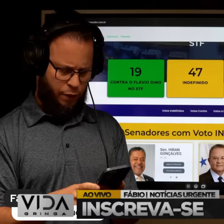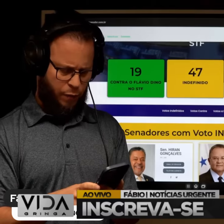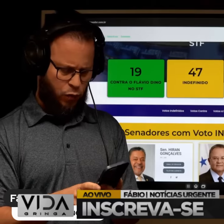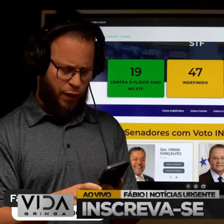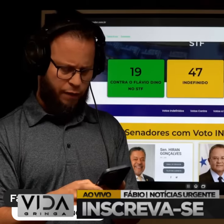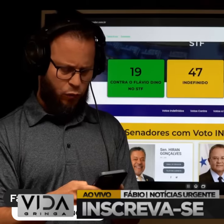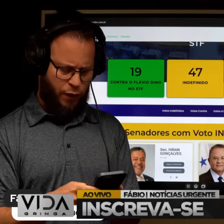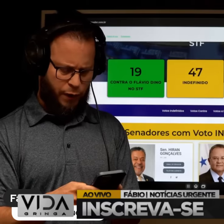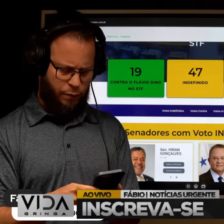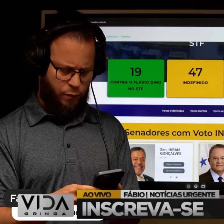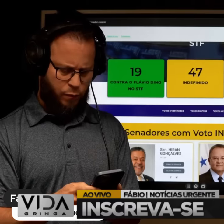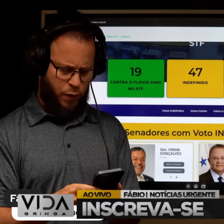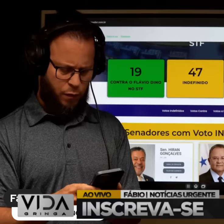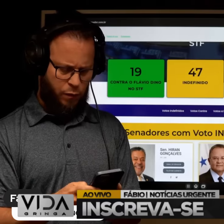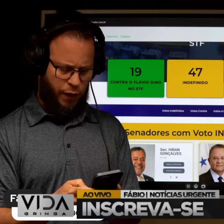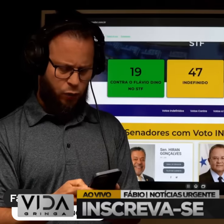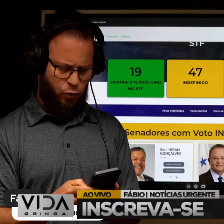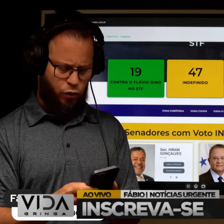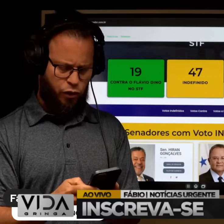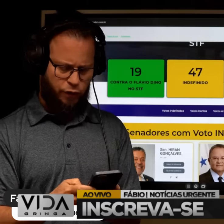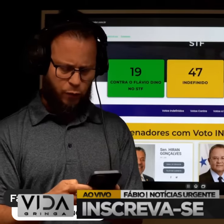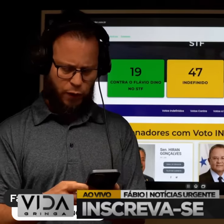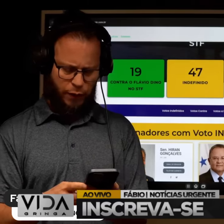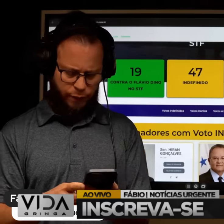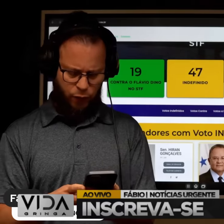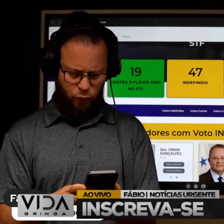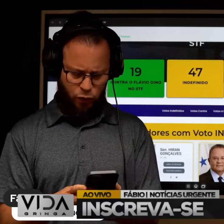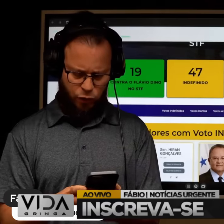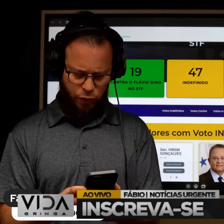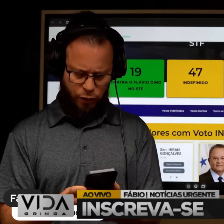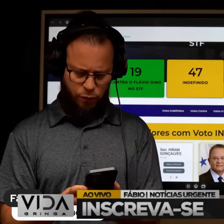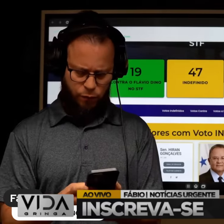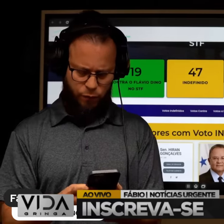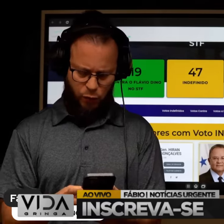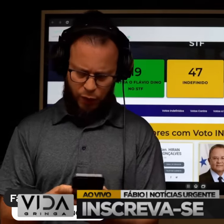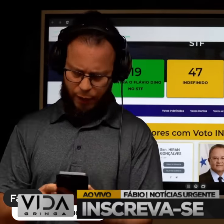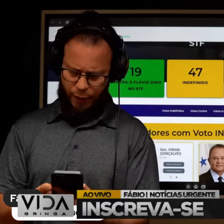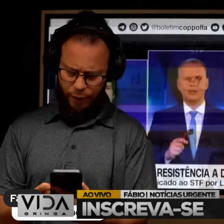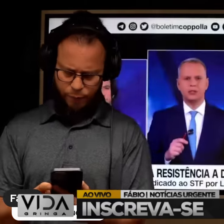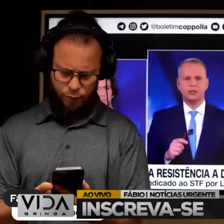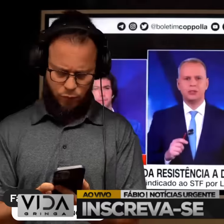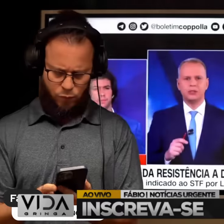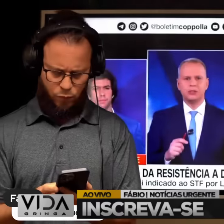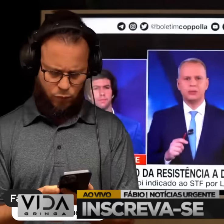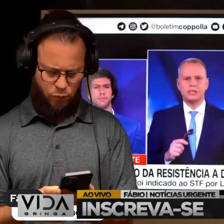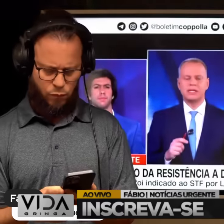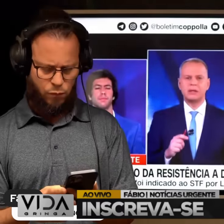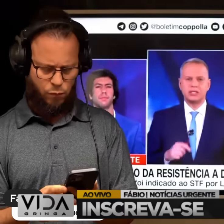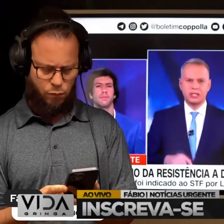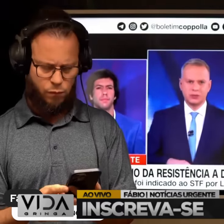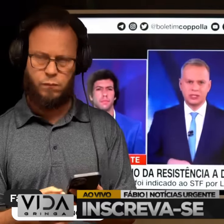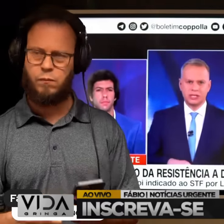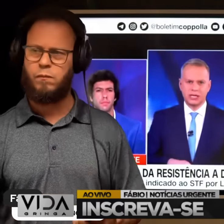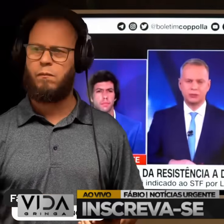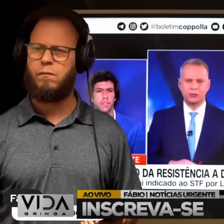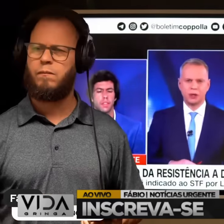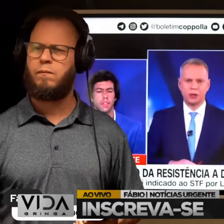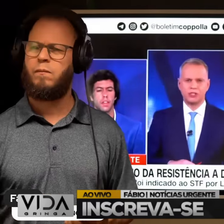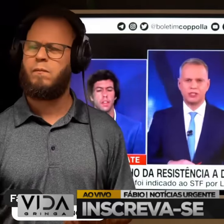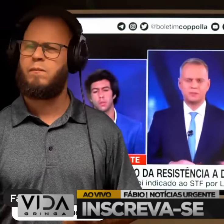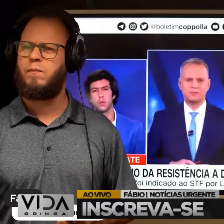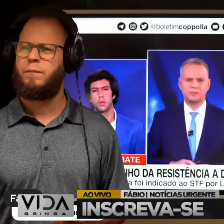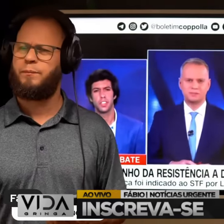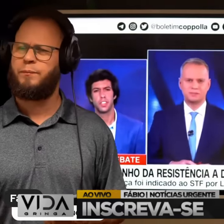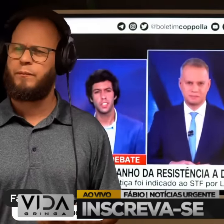Espera aí, vamos lá, vamos lá. Tecnologia, vamos lá na tecnologia. Vamos lá, galera. Na sabatina no Senado. Muito boa